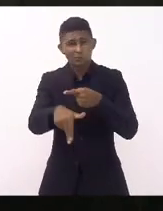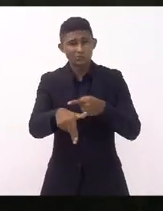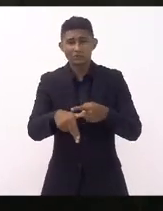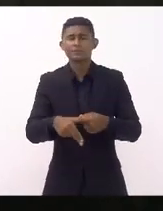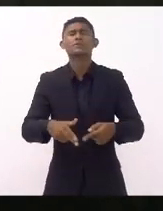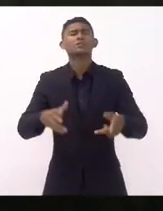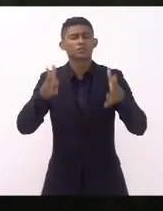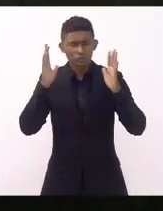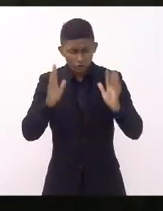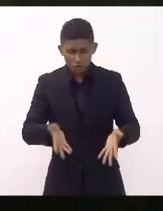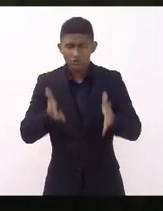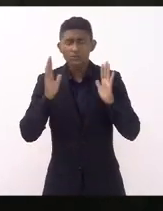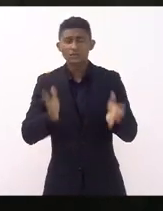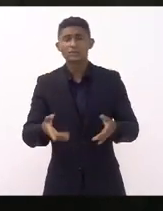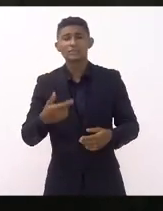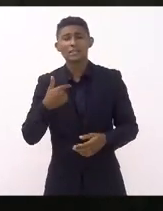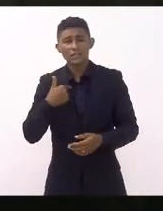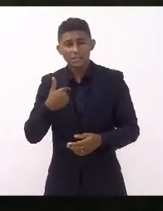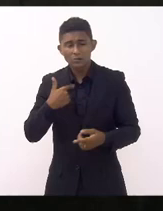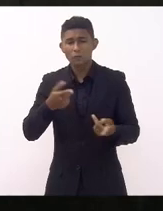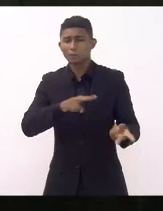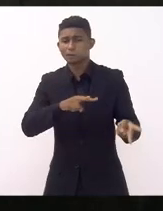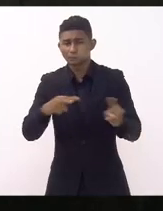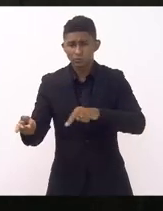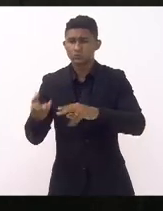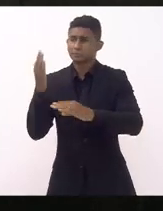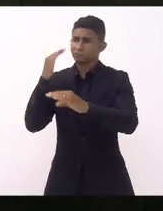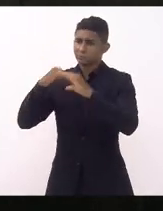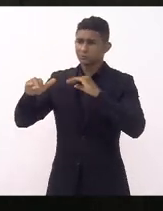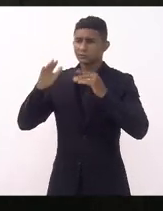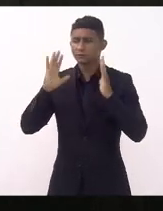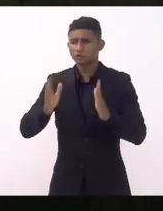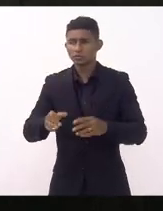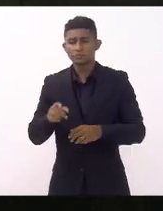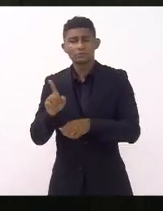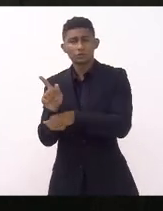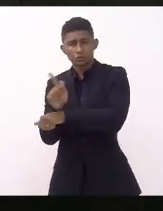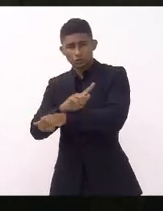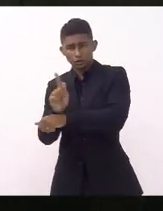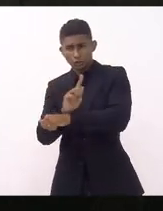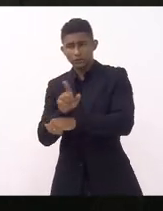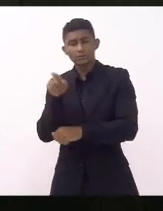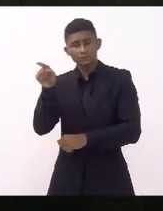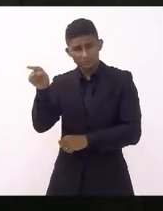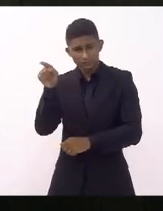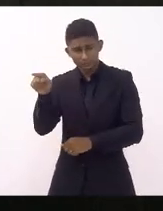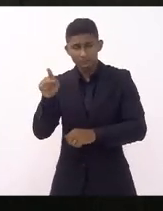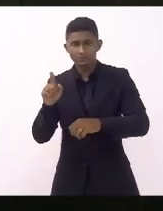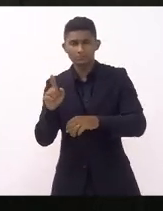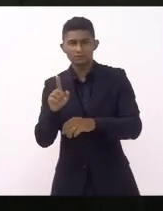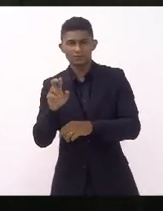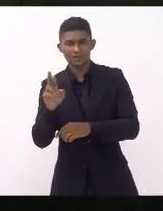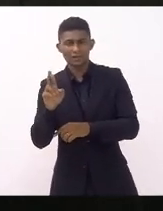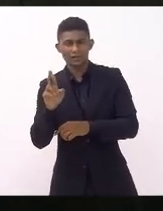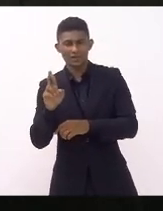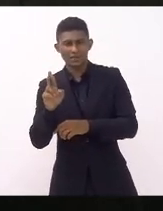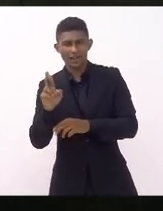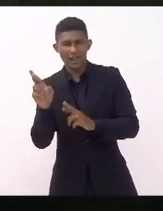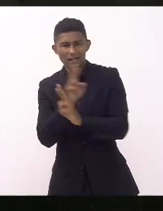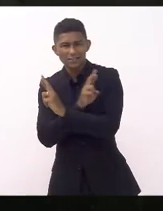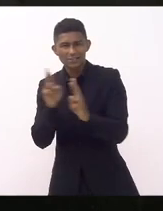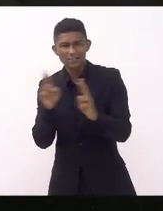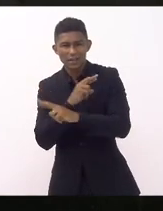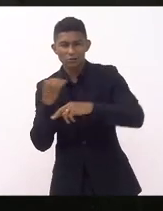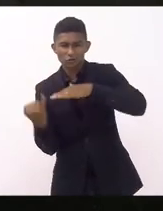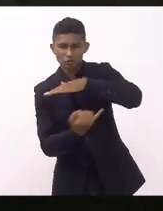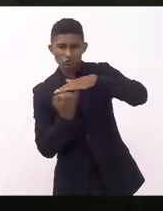mandei, inclusive, um encaminhamento, né, para a gerência de relações institucionais da Enel, para que